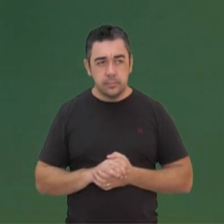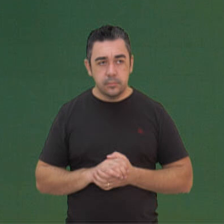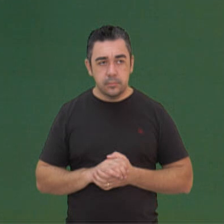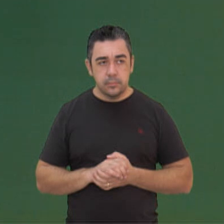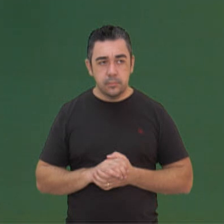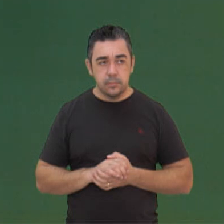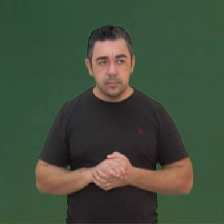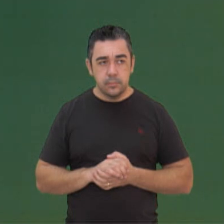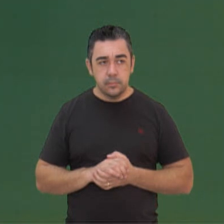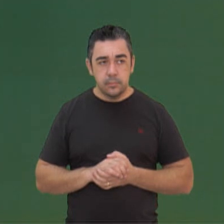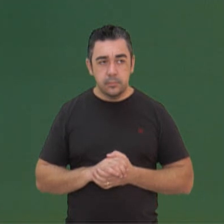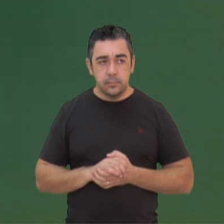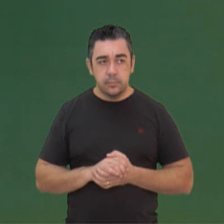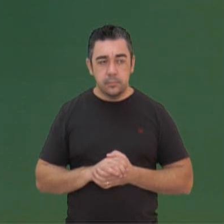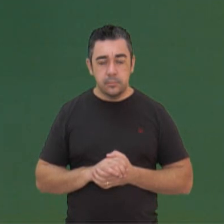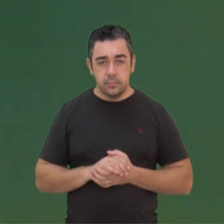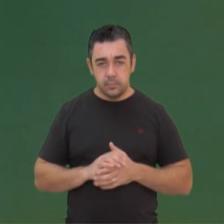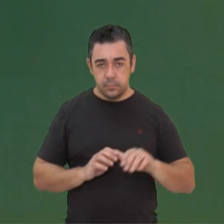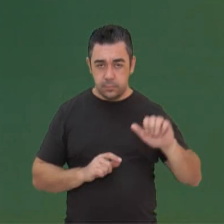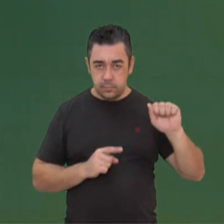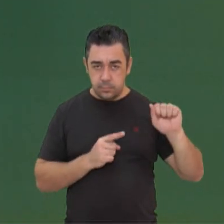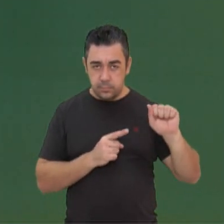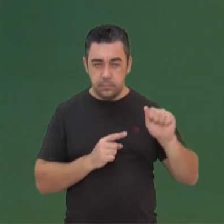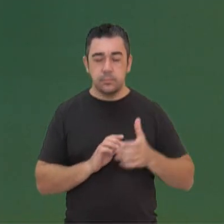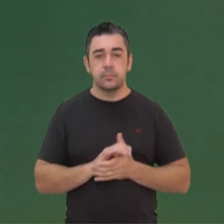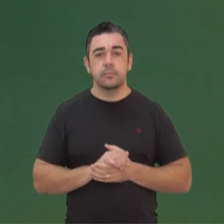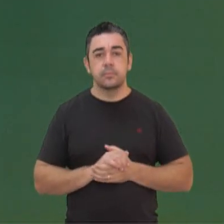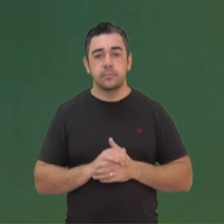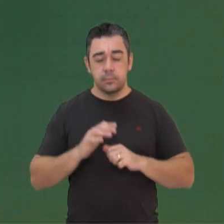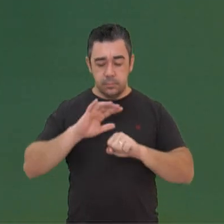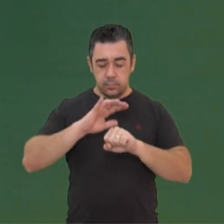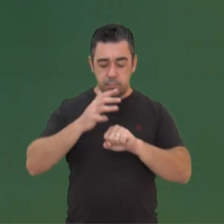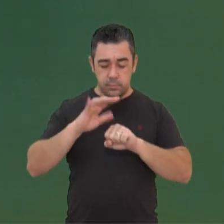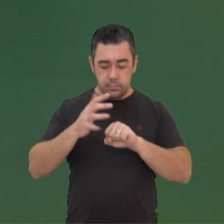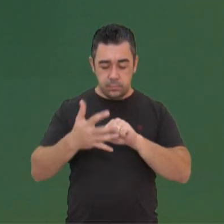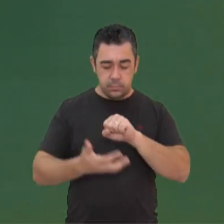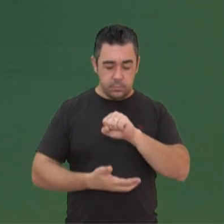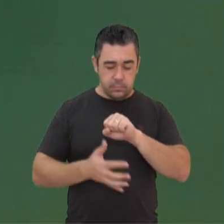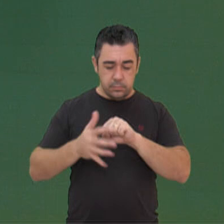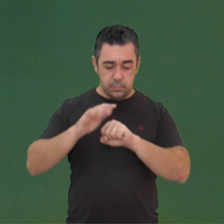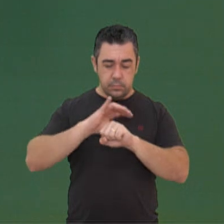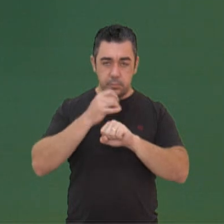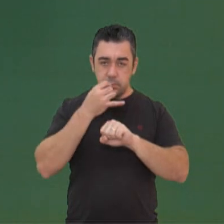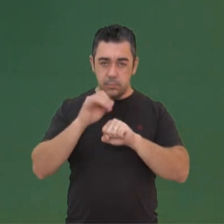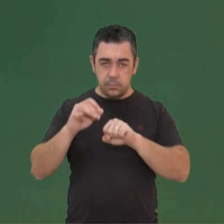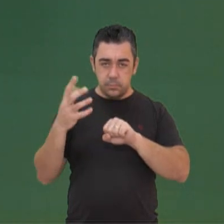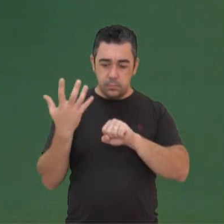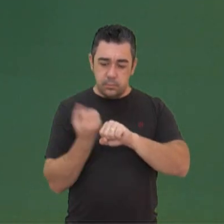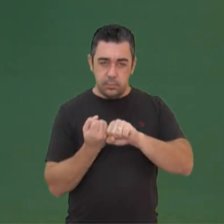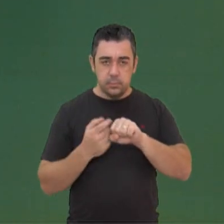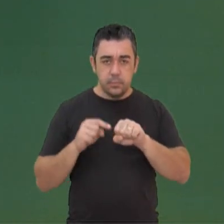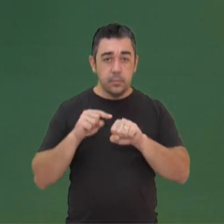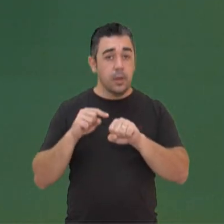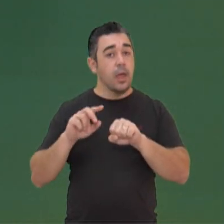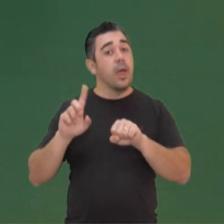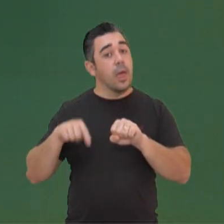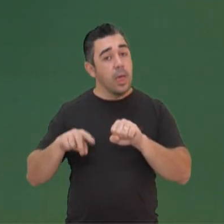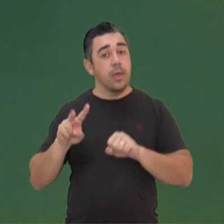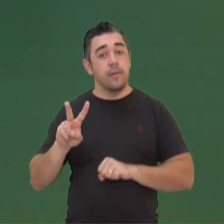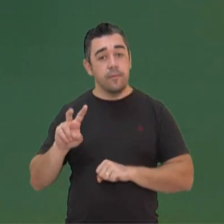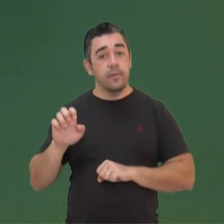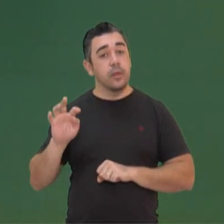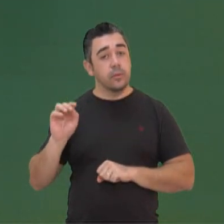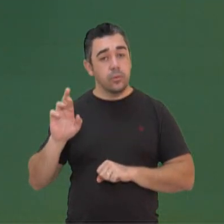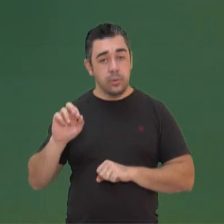espaço. Então, vamos lá. Letra A, campo elétrico. Campo elétrico é uma grandeza do tipo vetorial, né? Eu preciso de uma